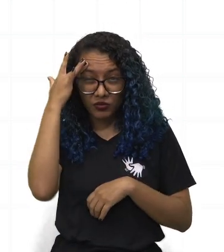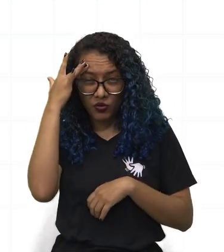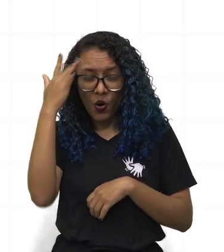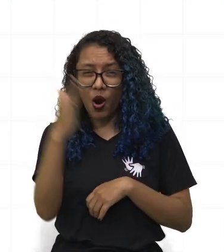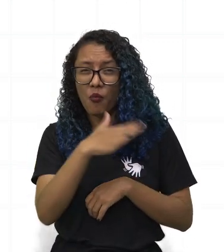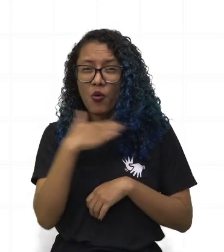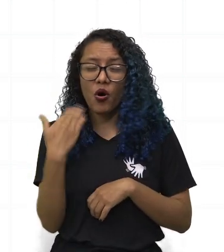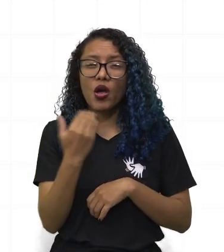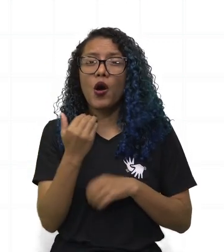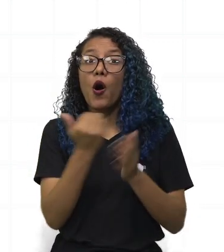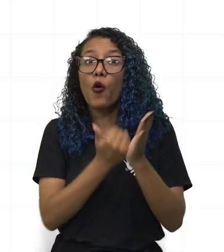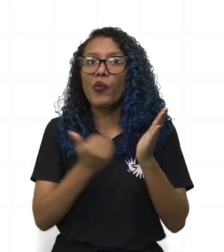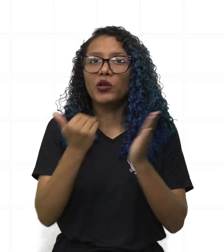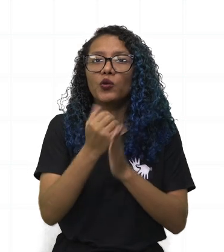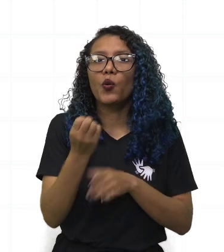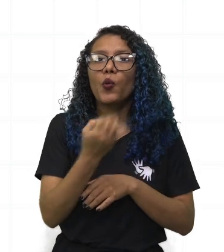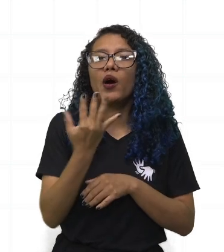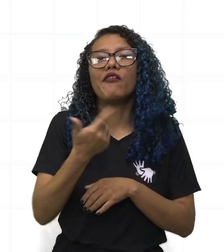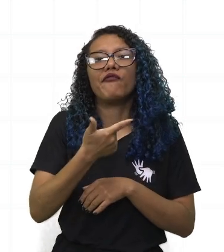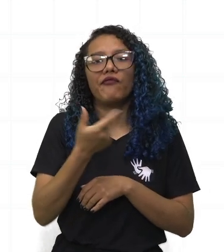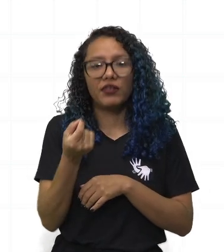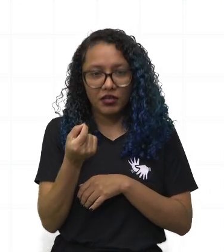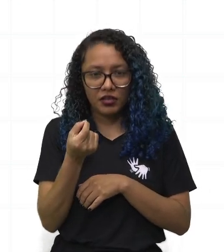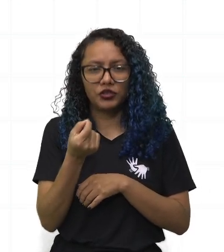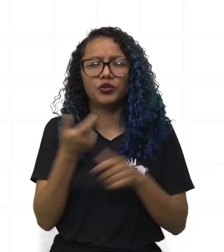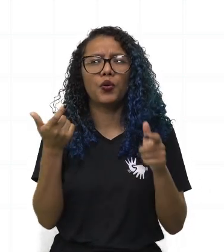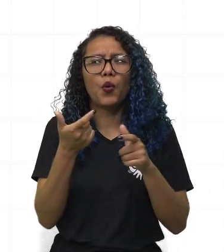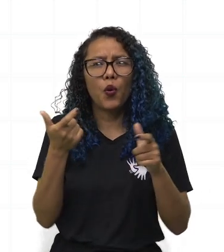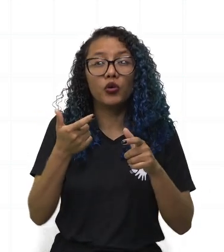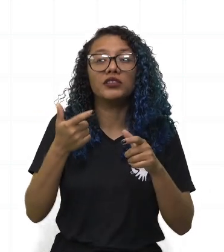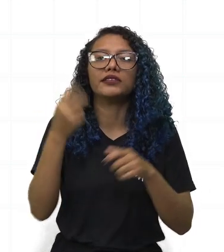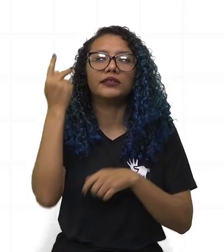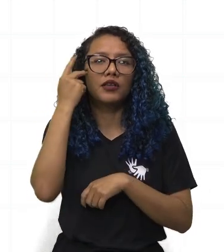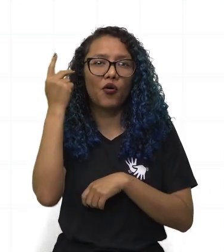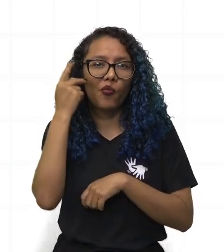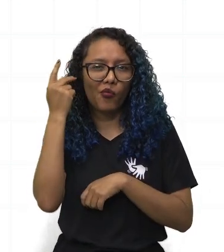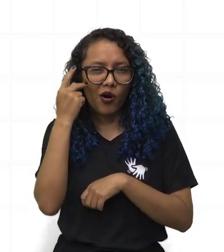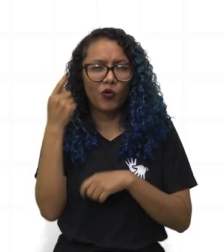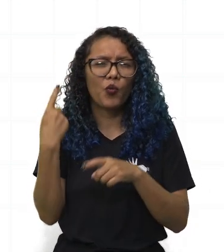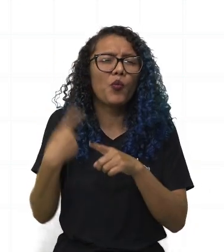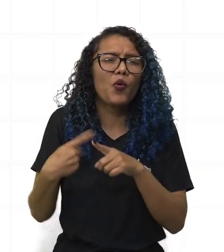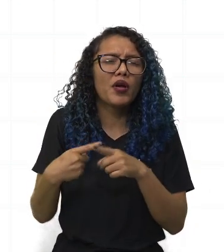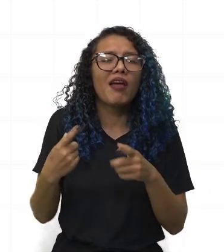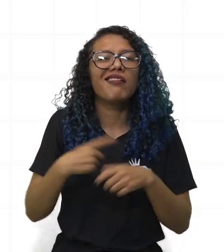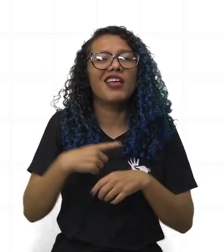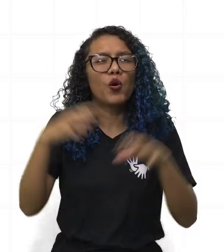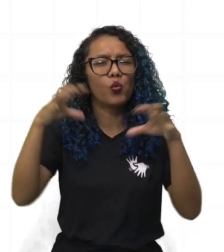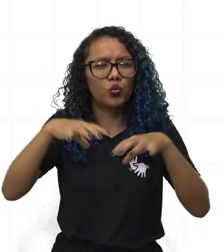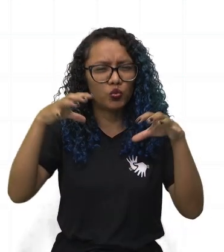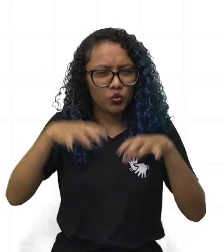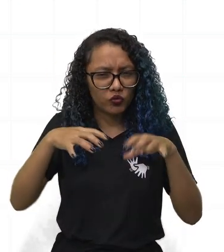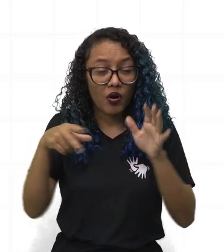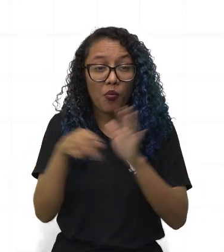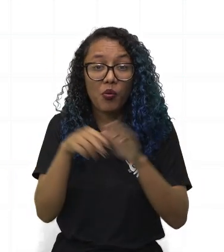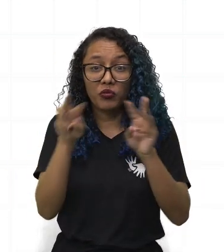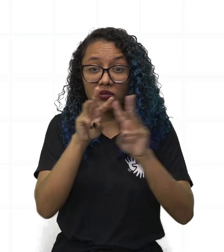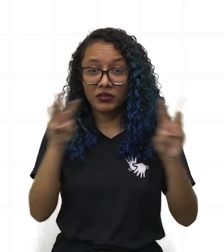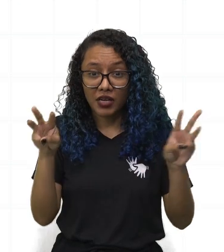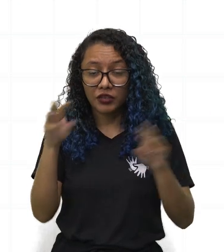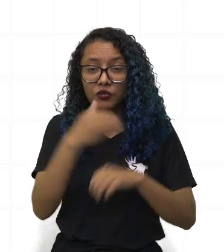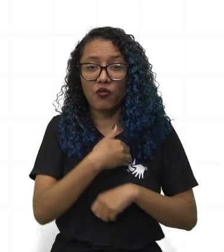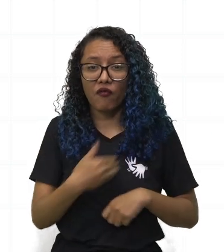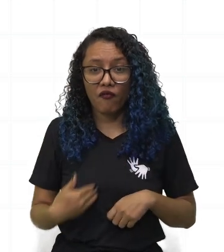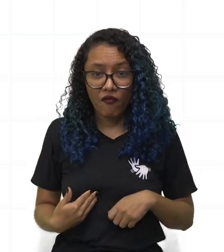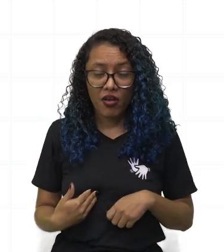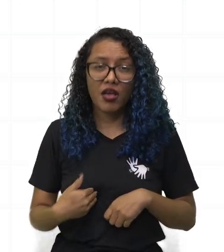né, causadas pela chuva em São Paulo. Essa manchete é lá do site do governo de Paraíba. E